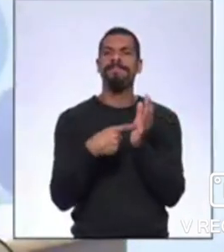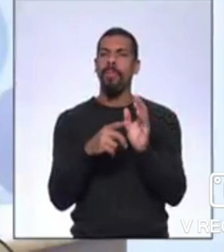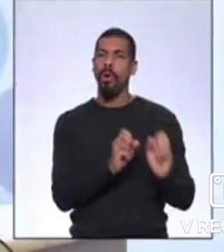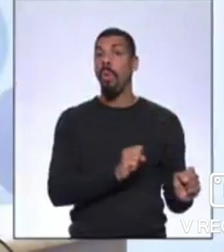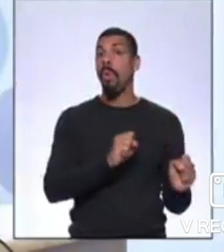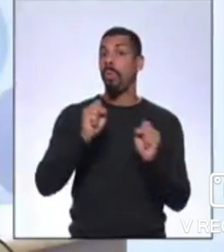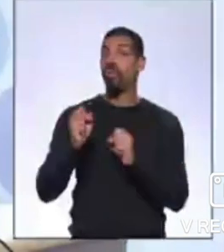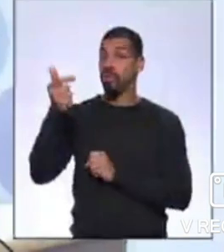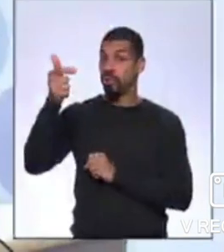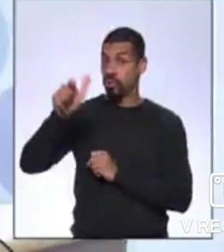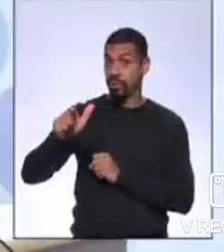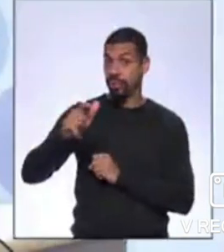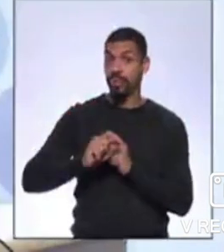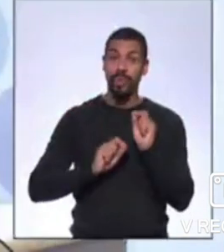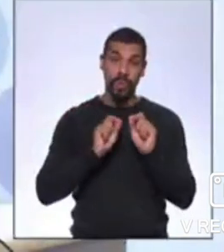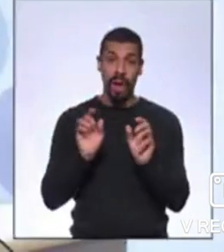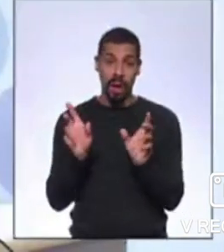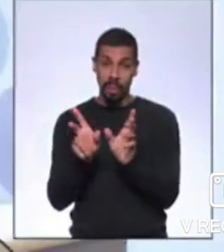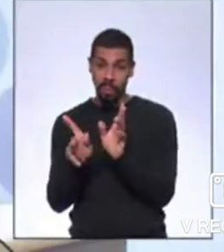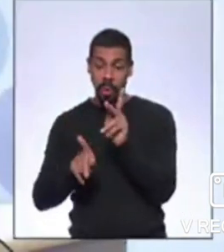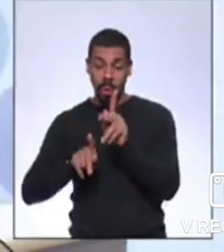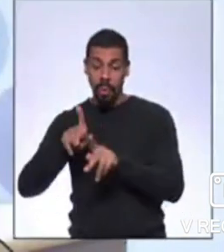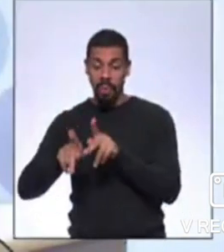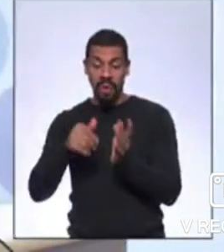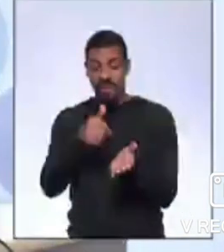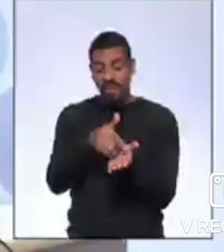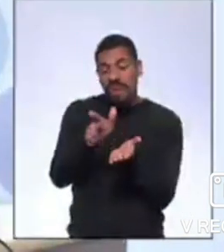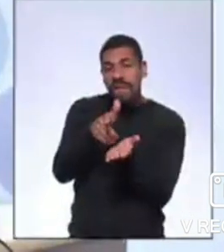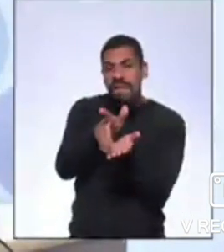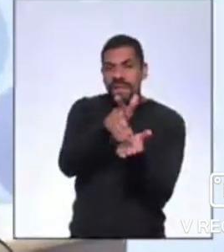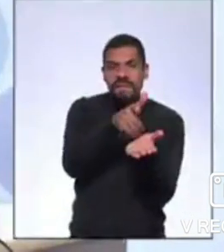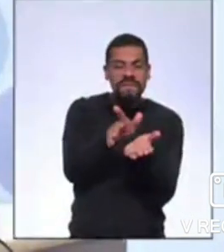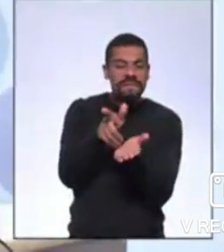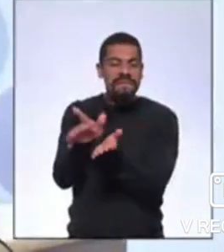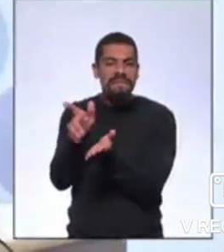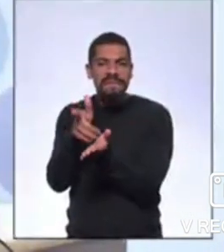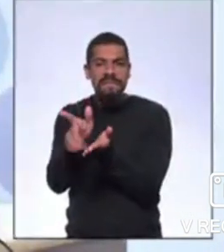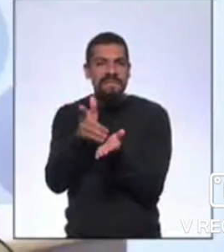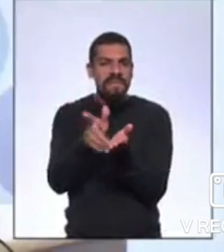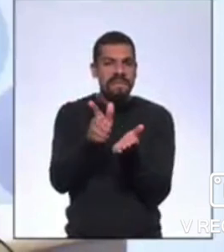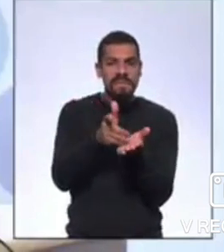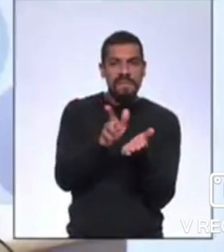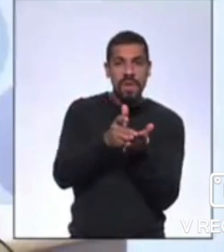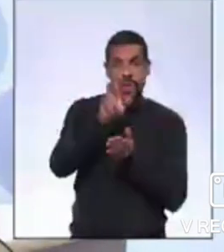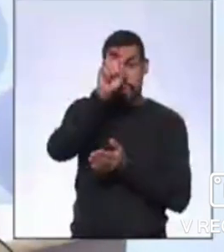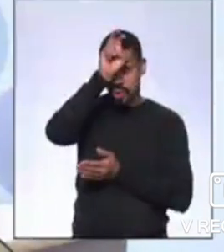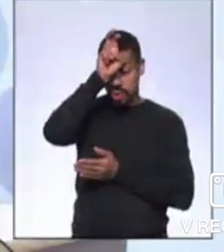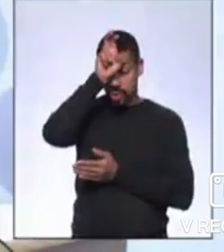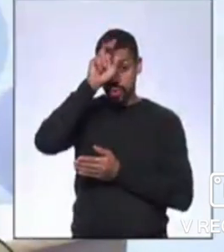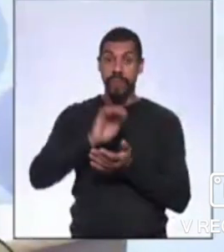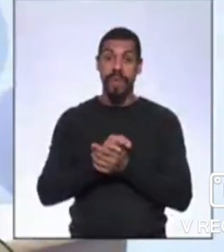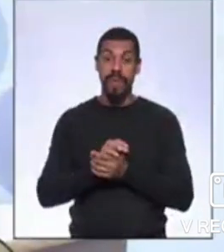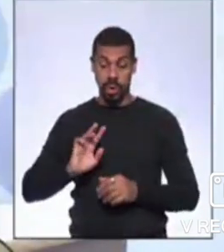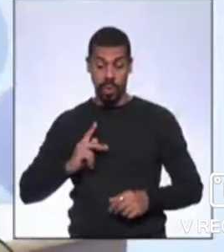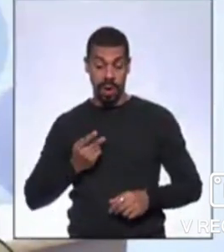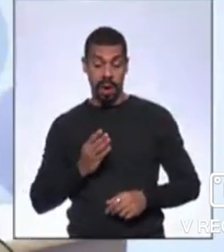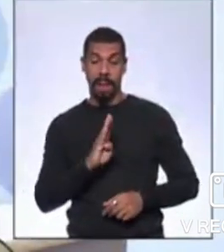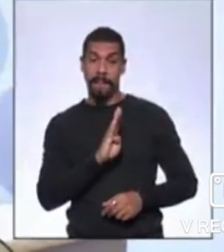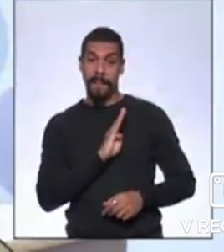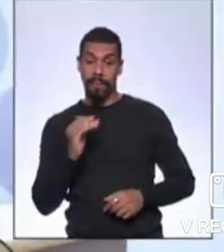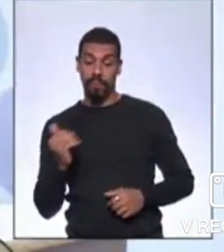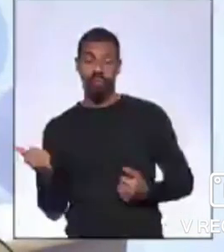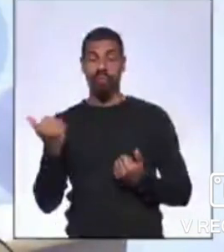que acontece? Os Hicsos são expulsos do Egito, e os hebreus, como punição, são colocados na